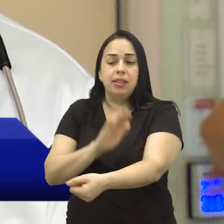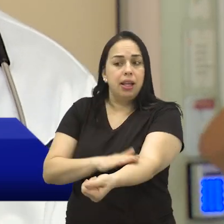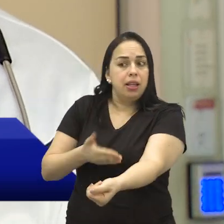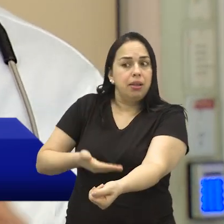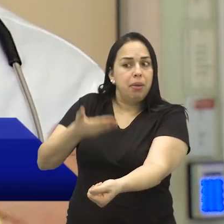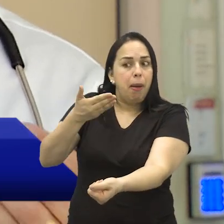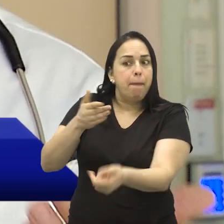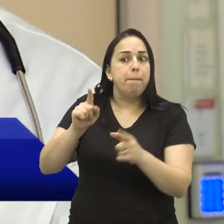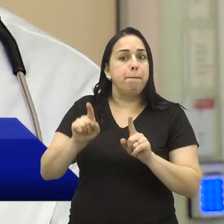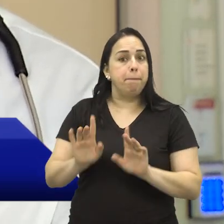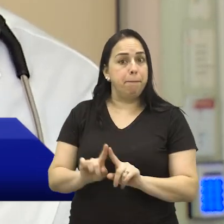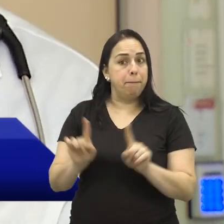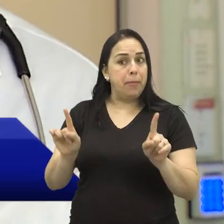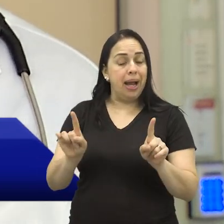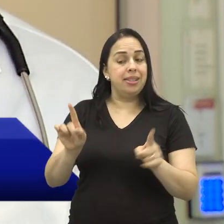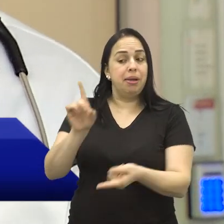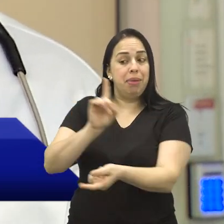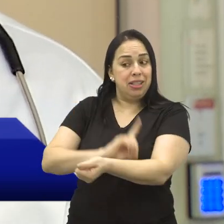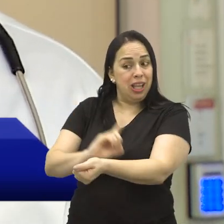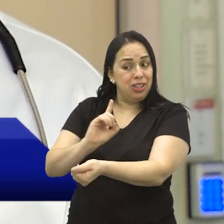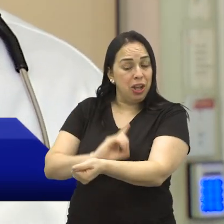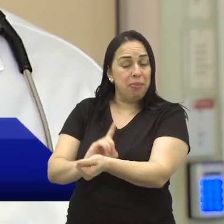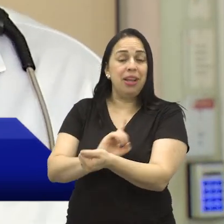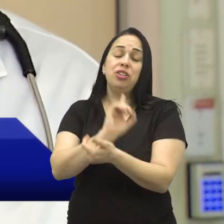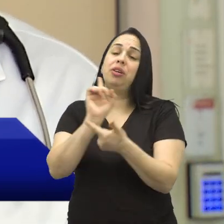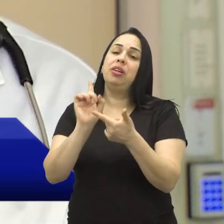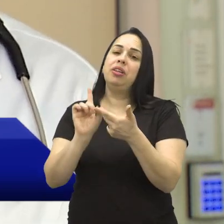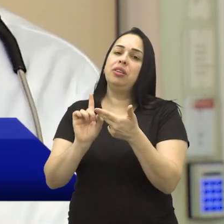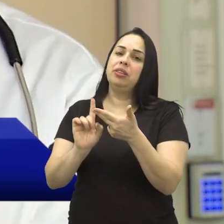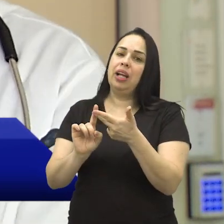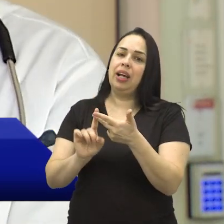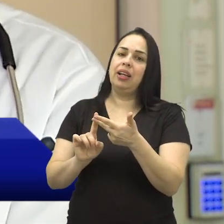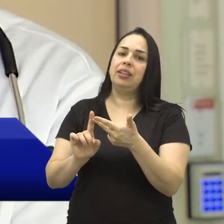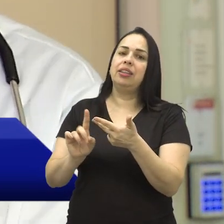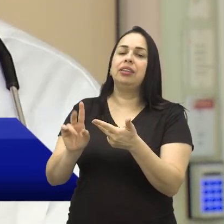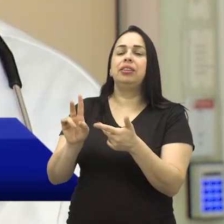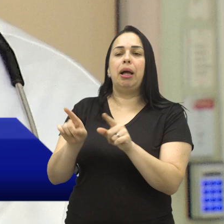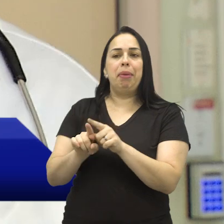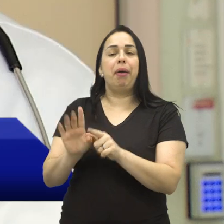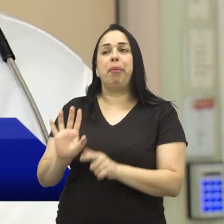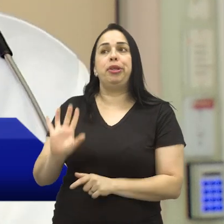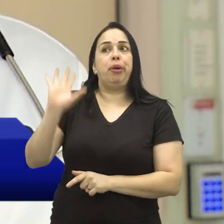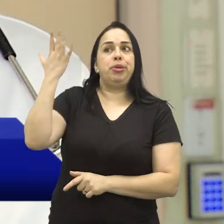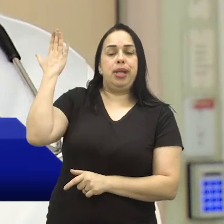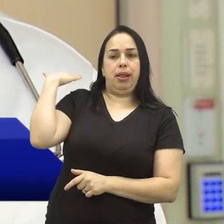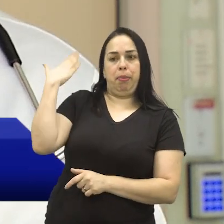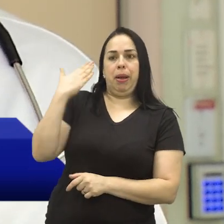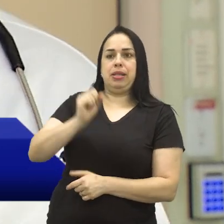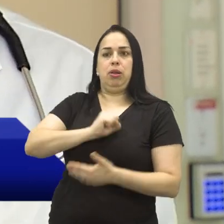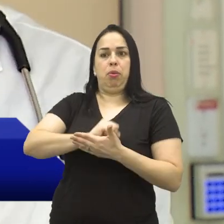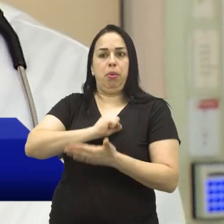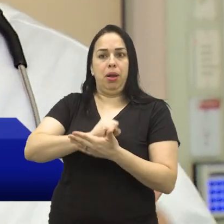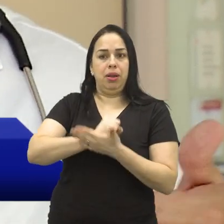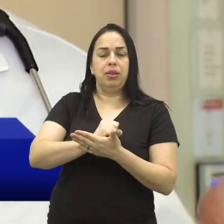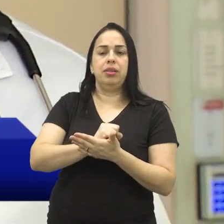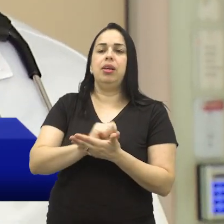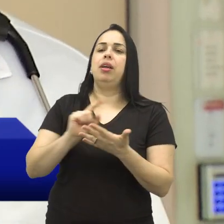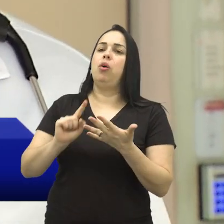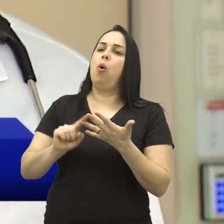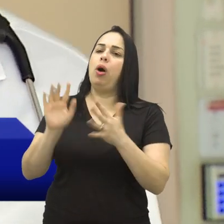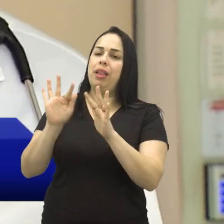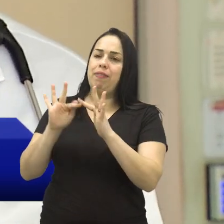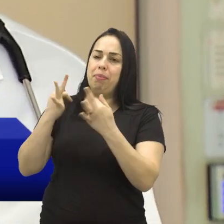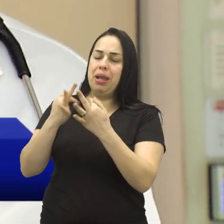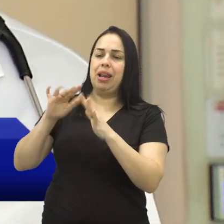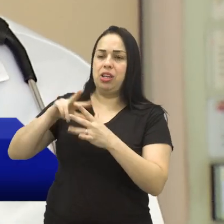hipertenso, mas ele pode ser um paciente diabético também, ou ter um histórico já ter infartado, ou ter um AVC, ou ter um histórico